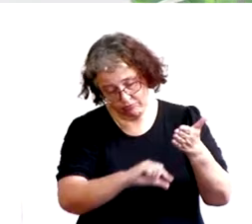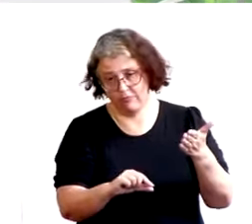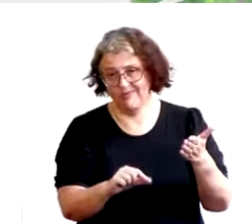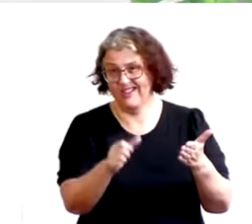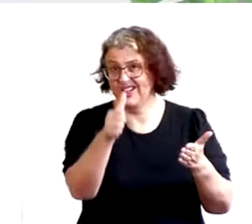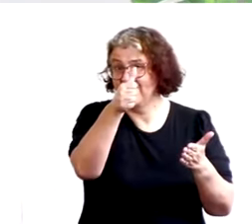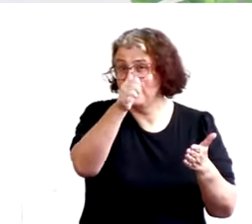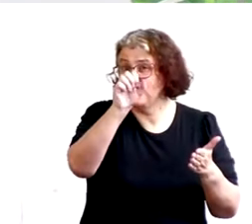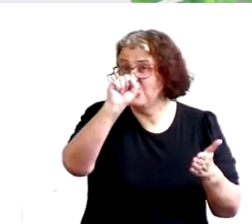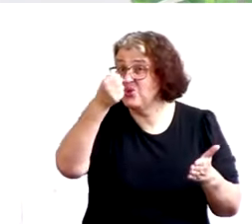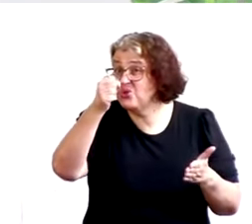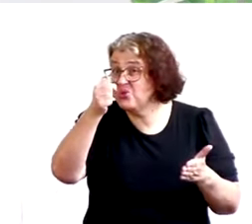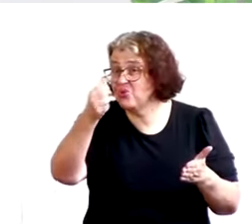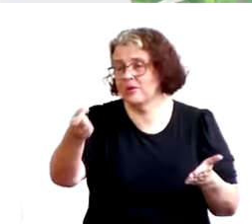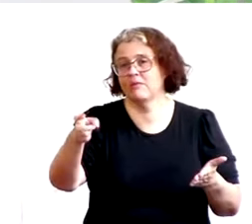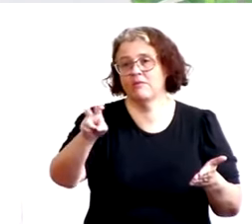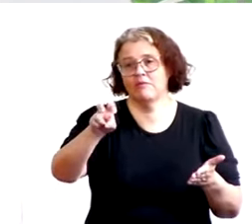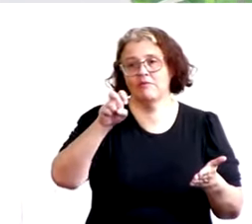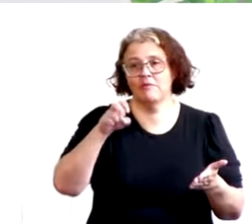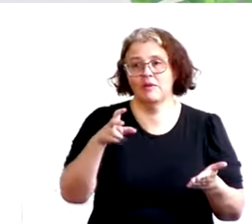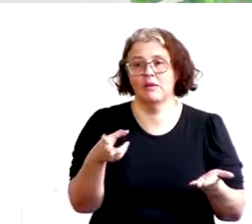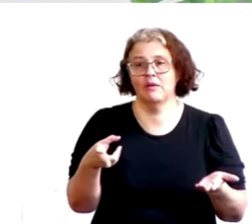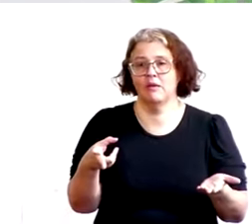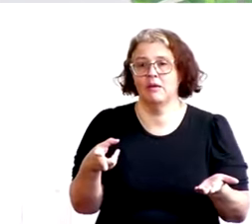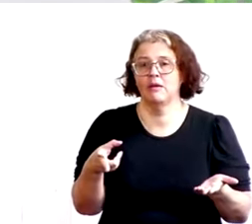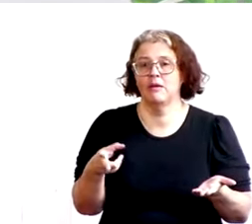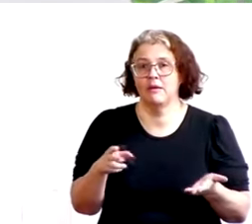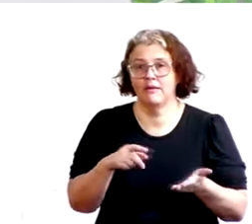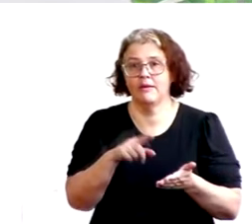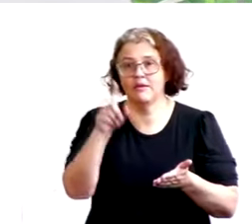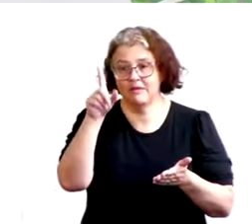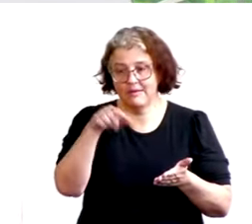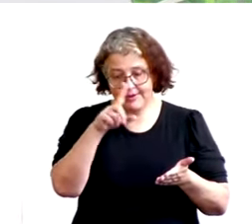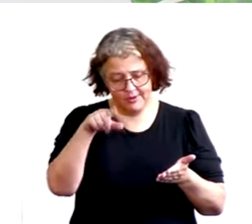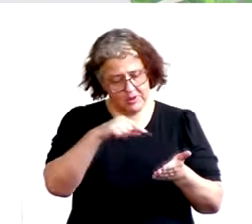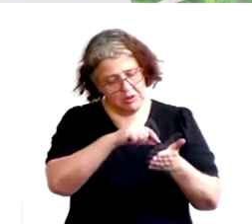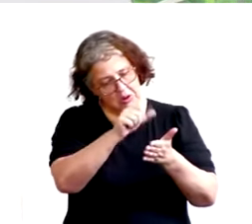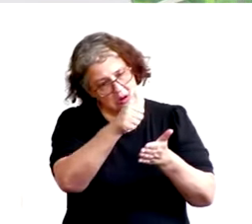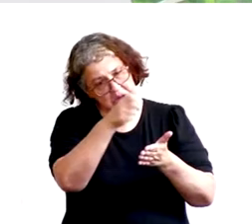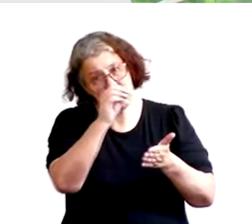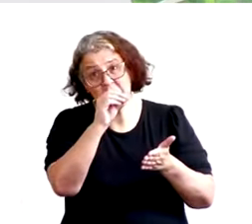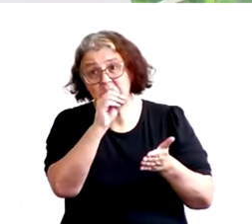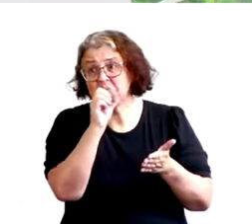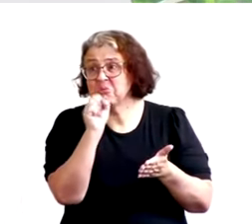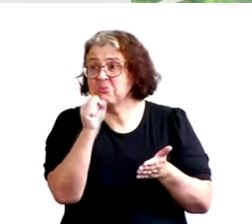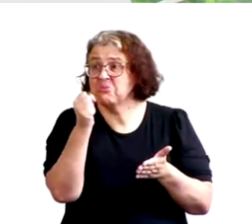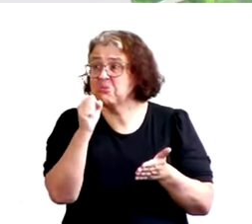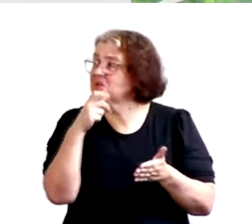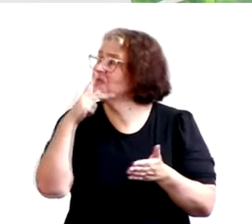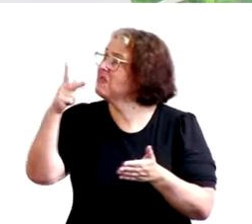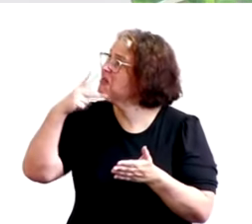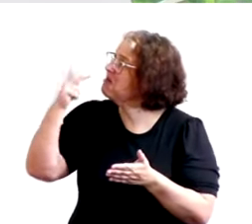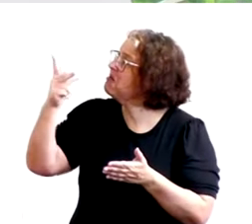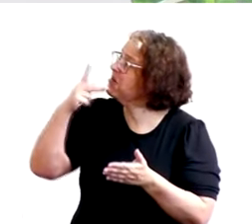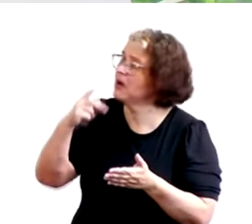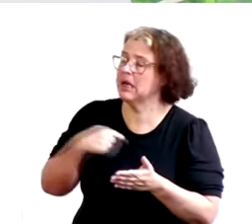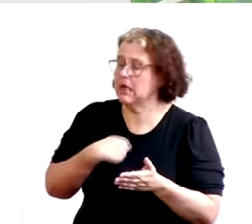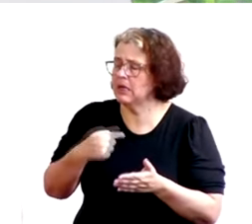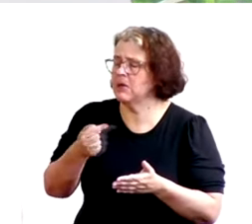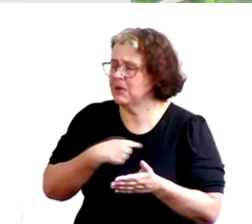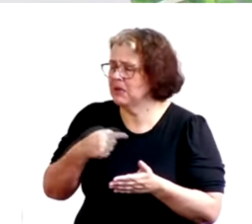18 vezes ele está preocupado com o estado da sua alma os pronomes pessoais